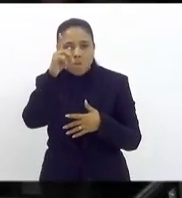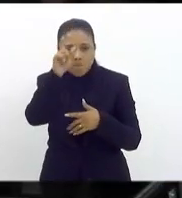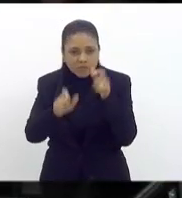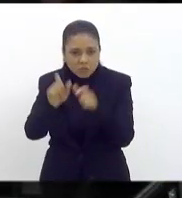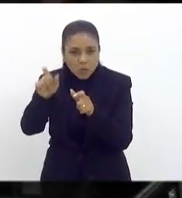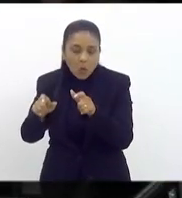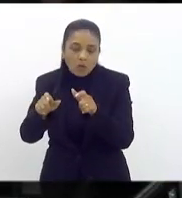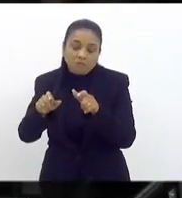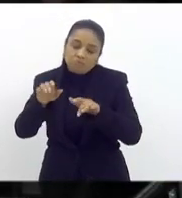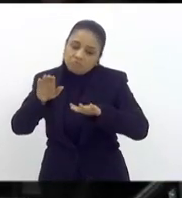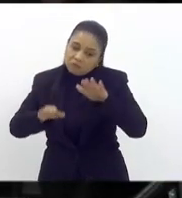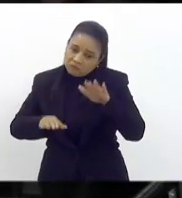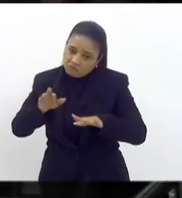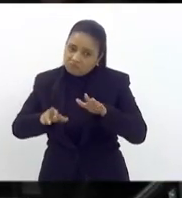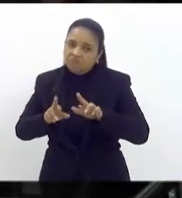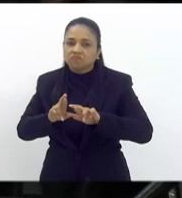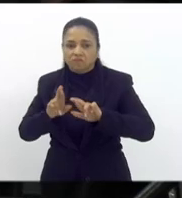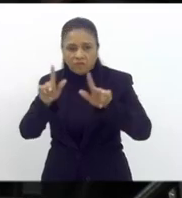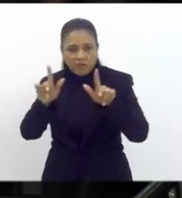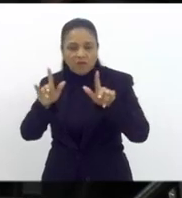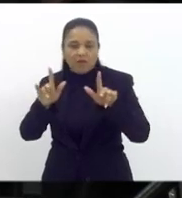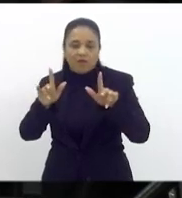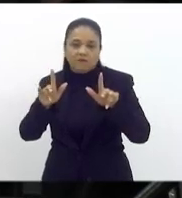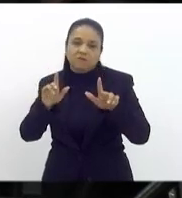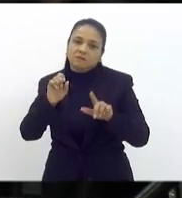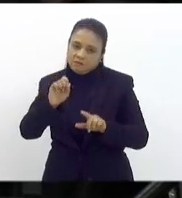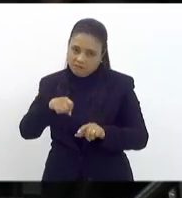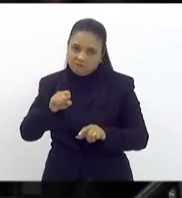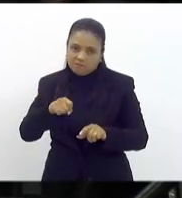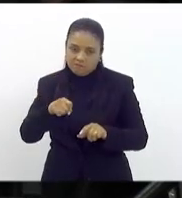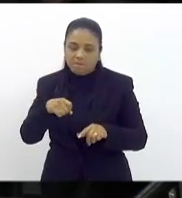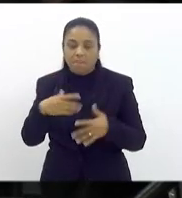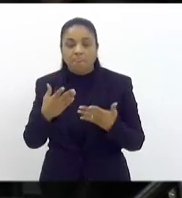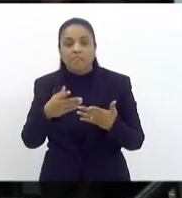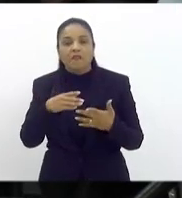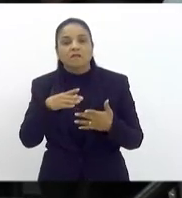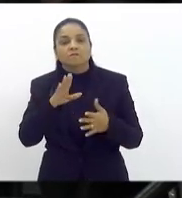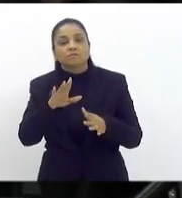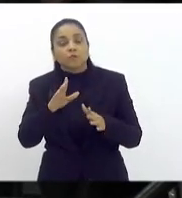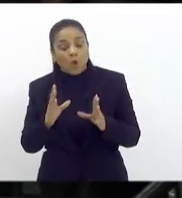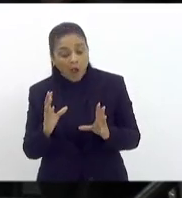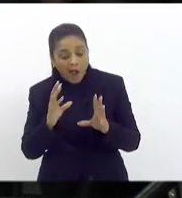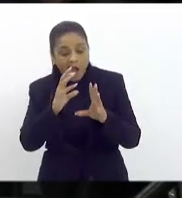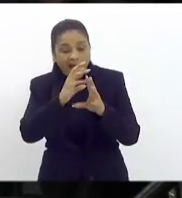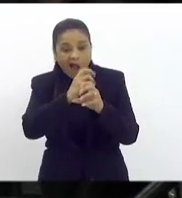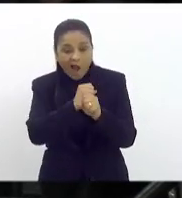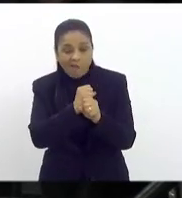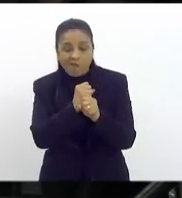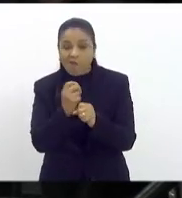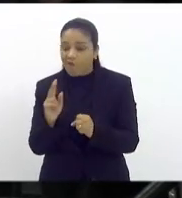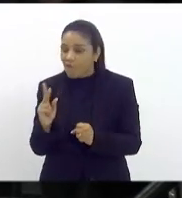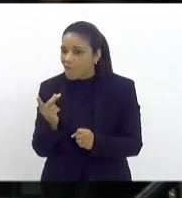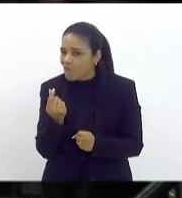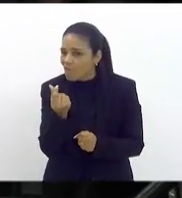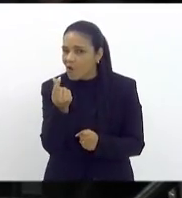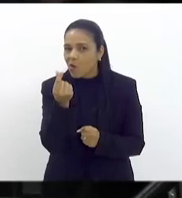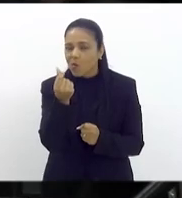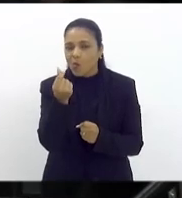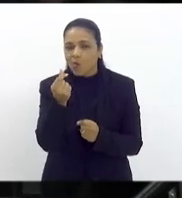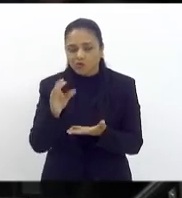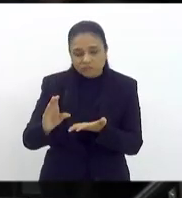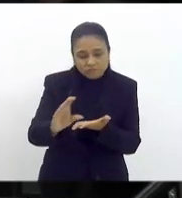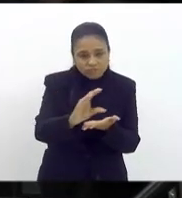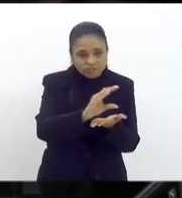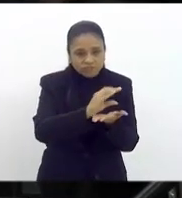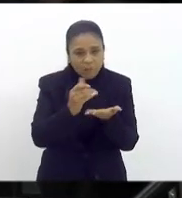de critério, excelência, sim. Porque para efeito do cálculo do valor da remuneração pela